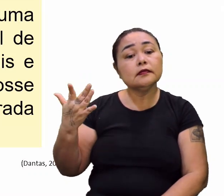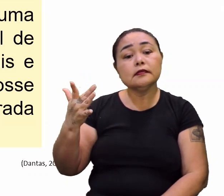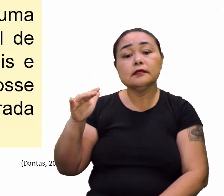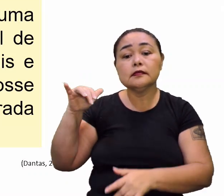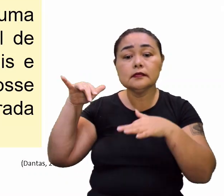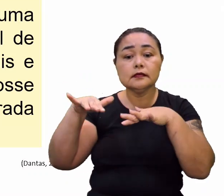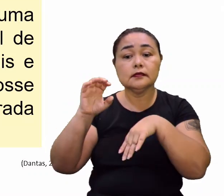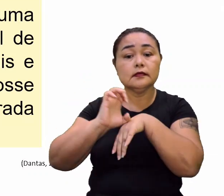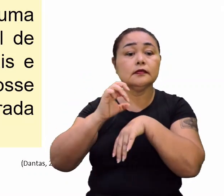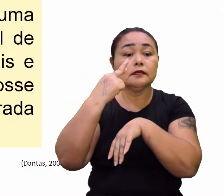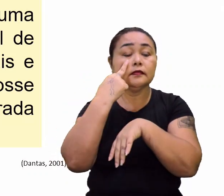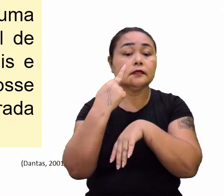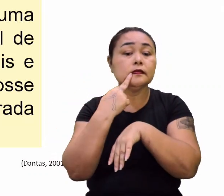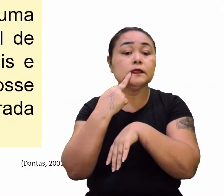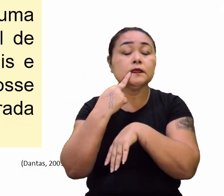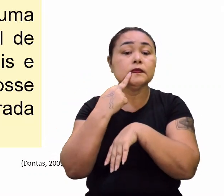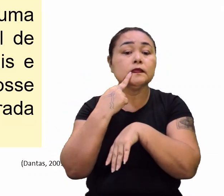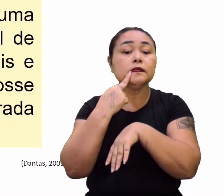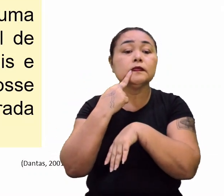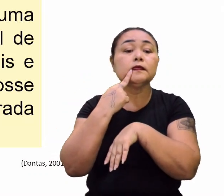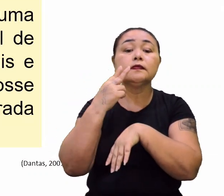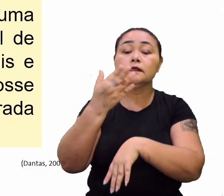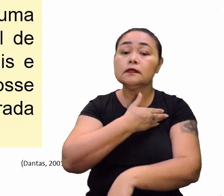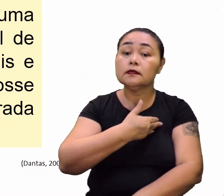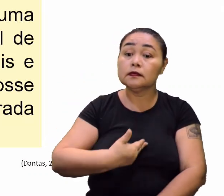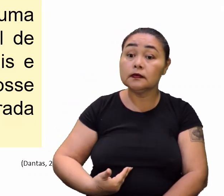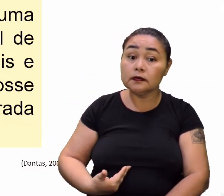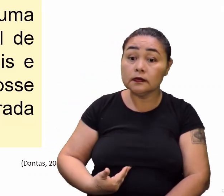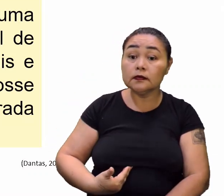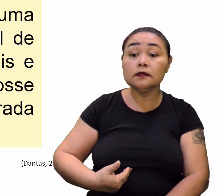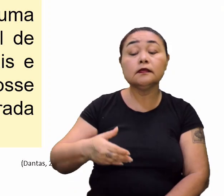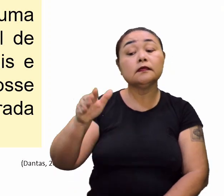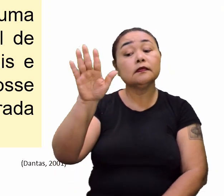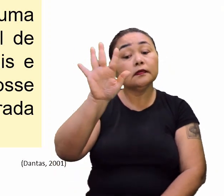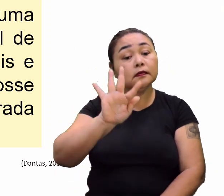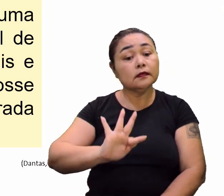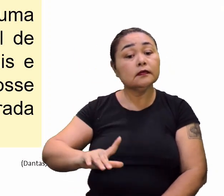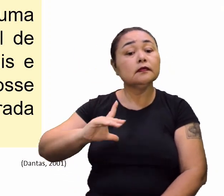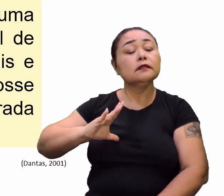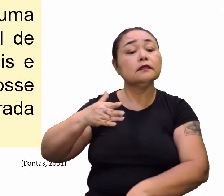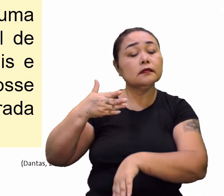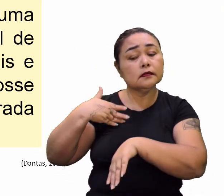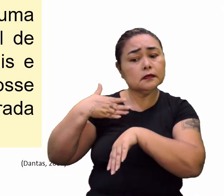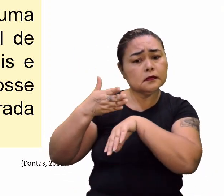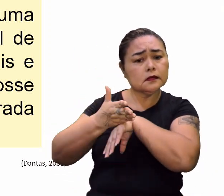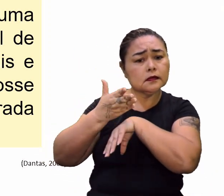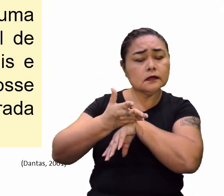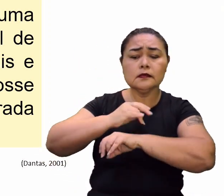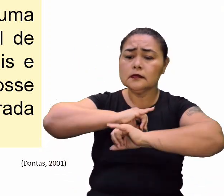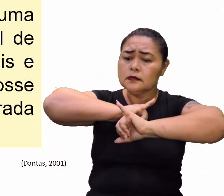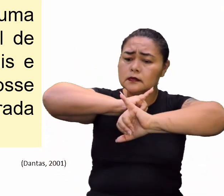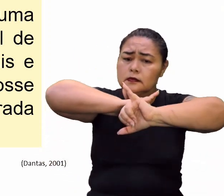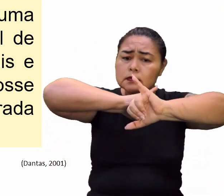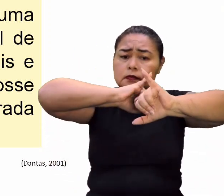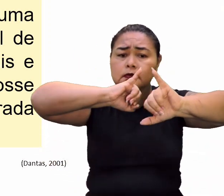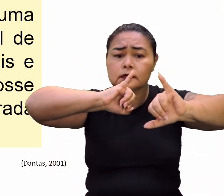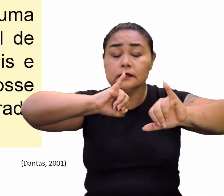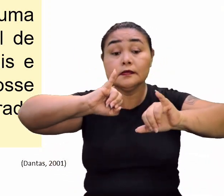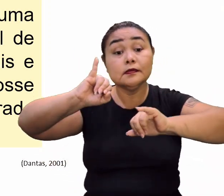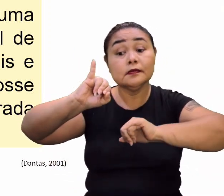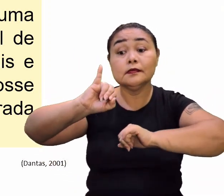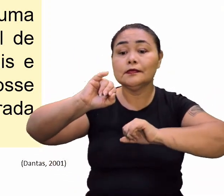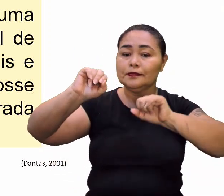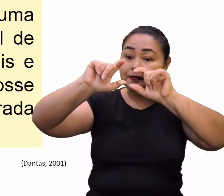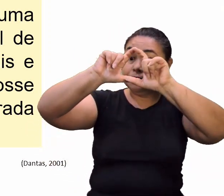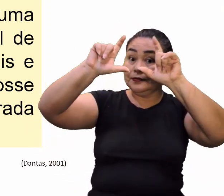migração para o estado de Rondônia, o governo federal teve uma grande participação a partir das propagandas. Aí tinha